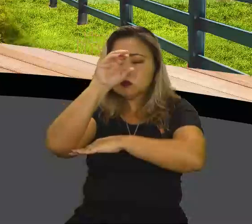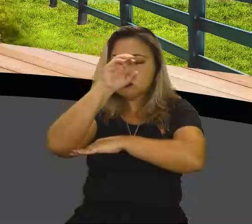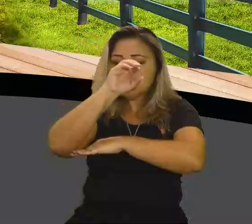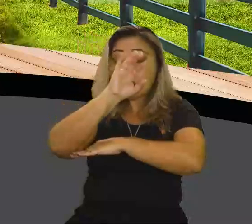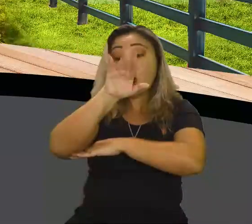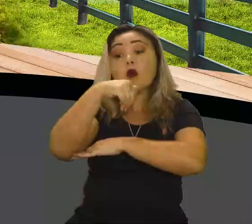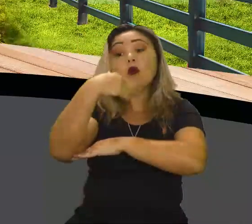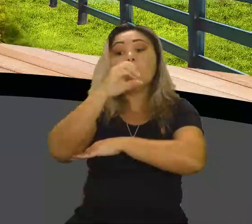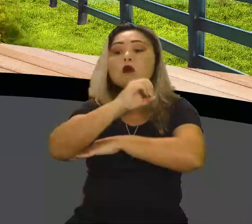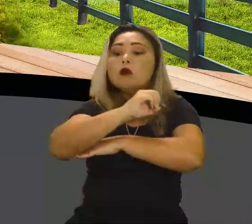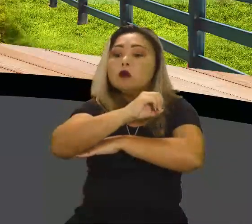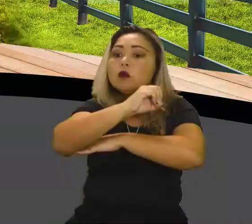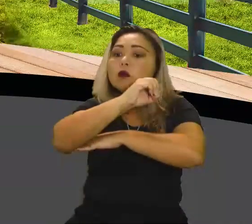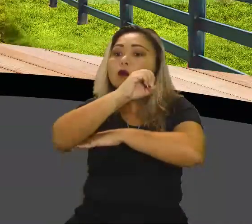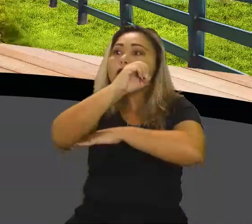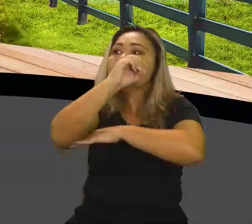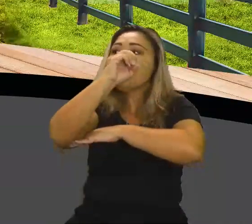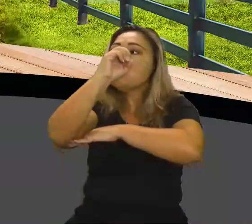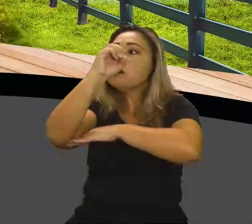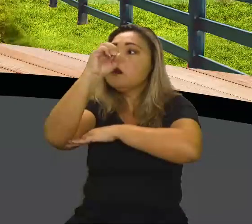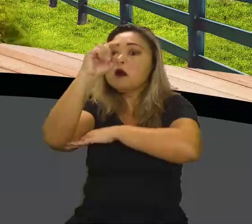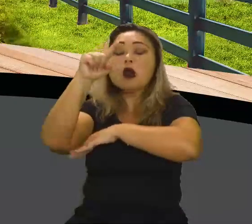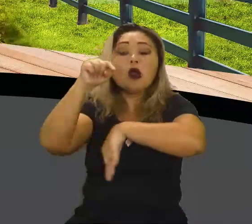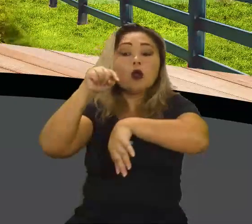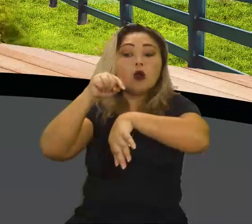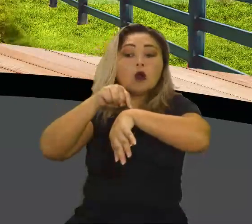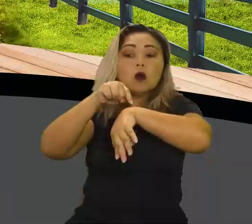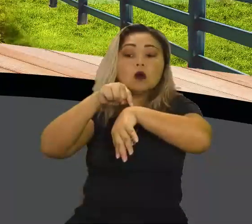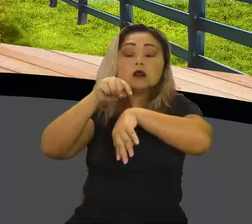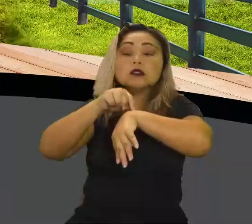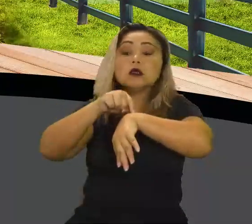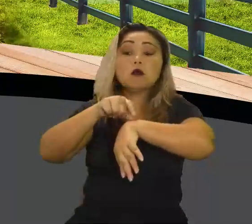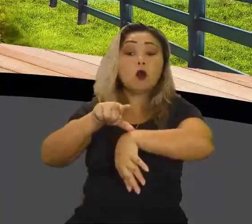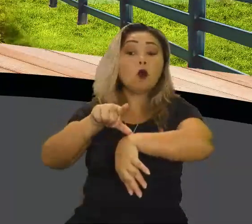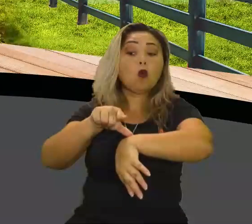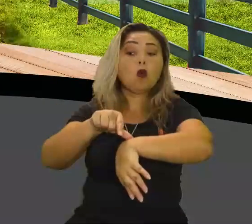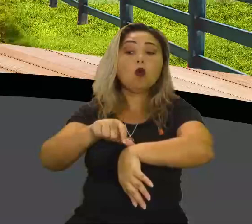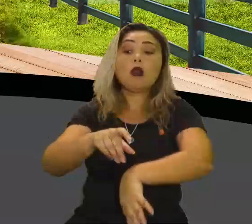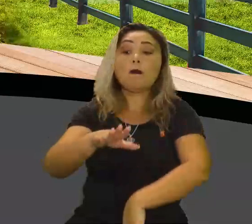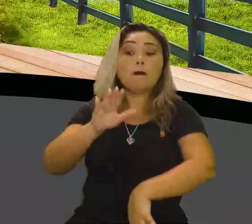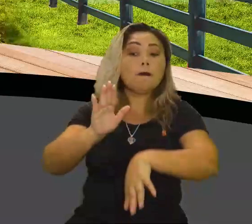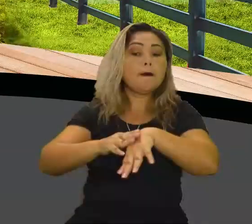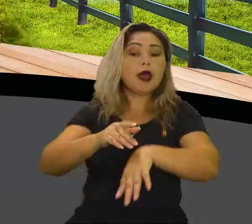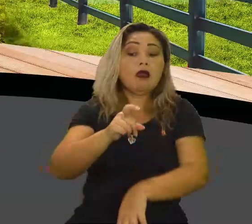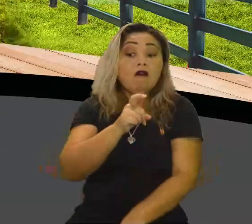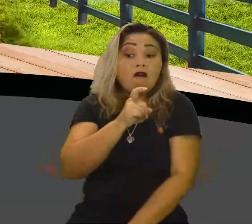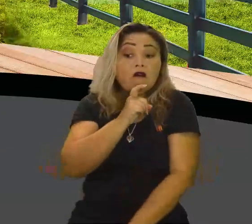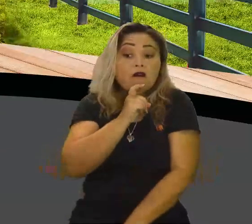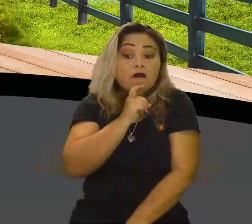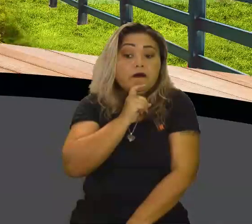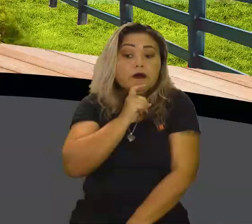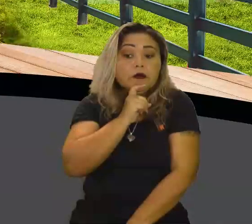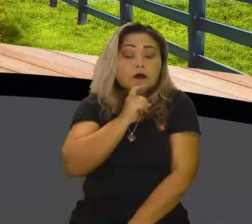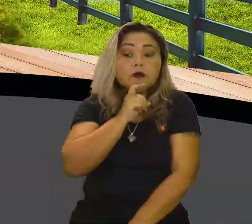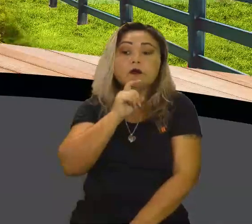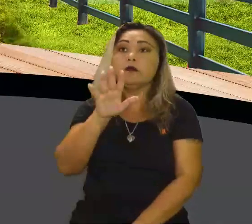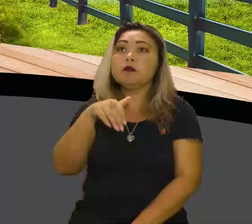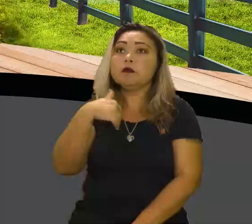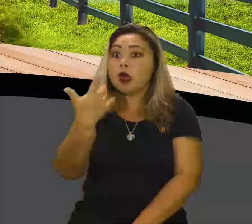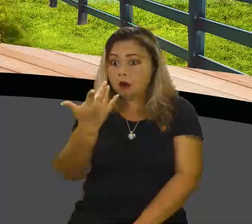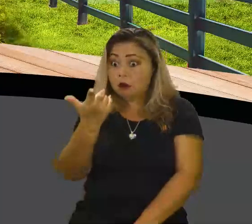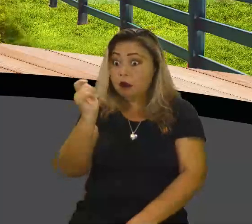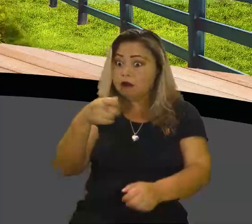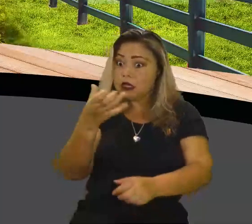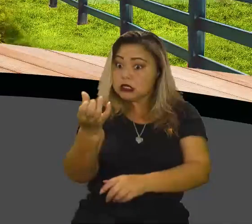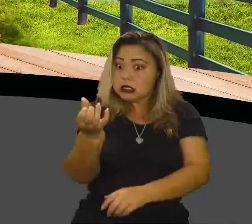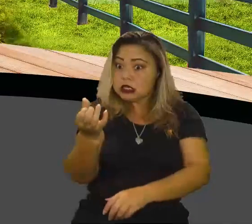ou ao amanhecer, sempre os horários mais frios. Professor, mas eu não posso fazer, então, lá pelas 6